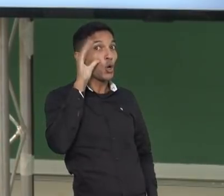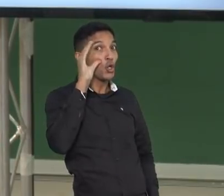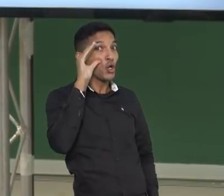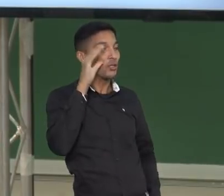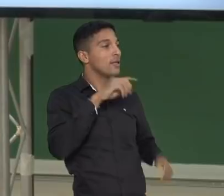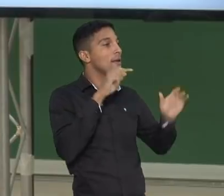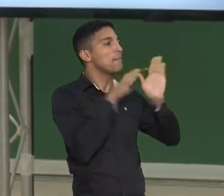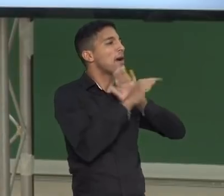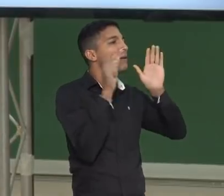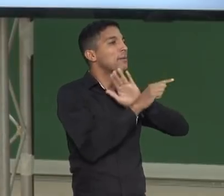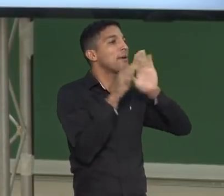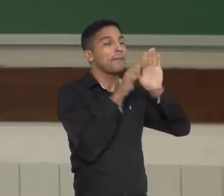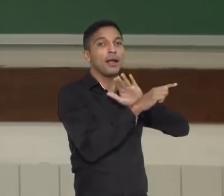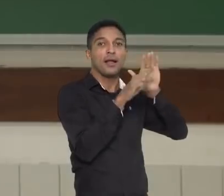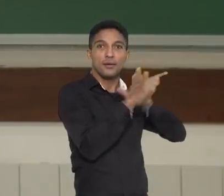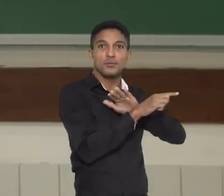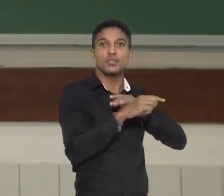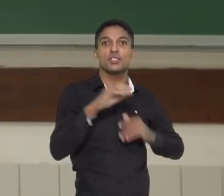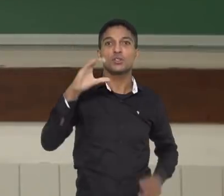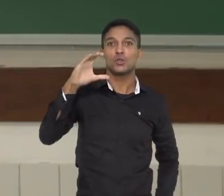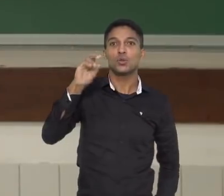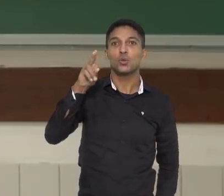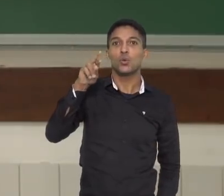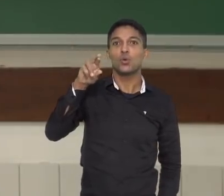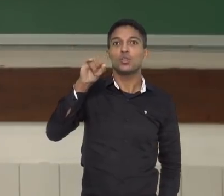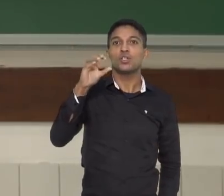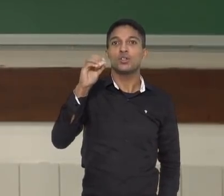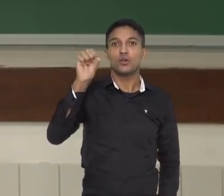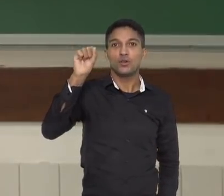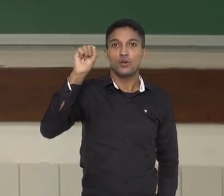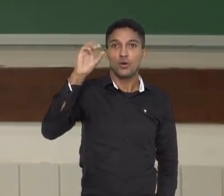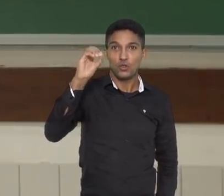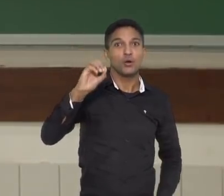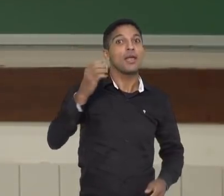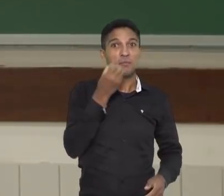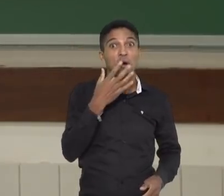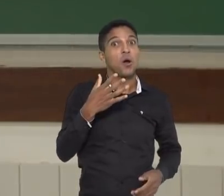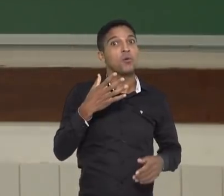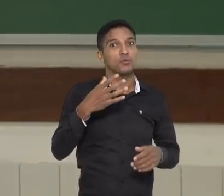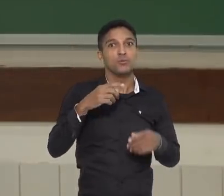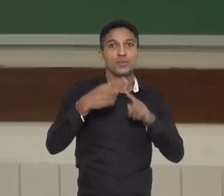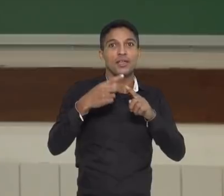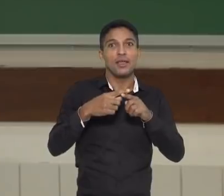faz muitas perguntas, então ele está buscando aprender. Tudo bem?